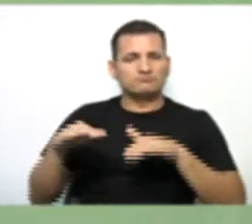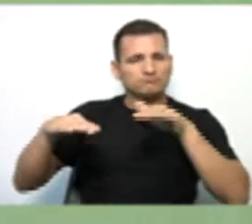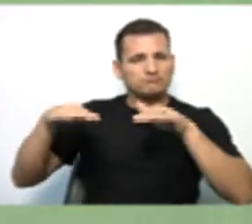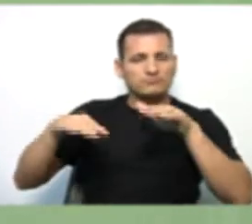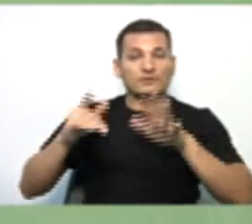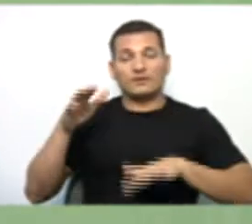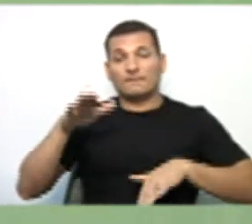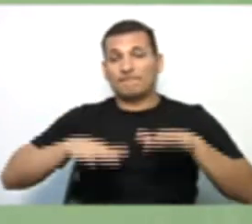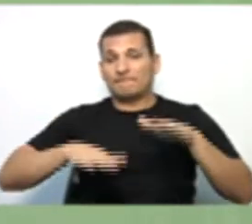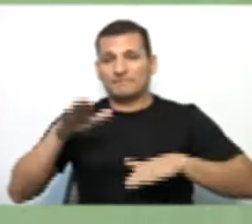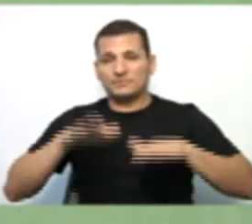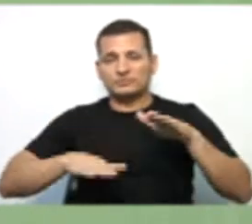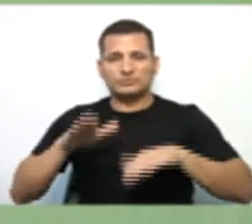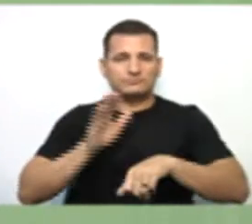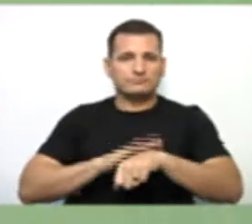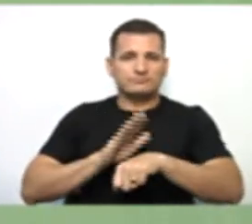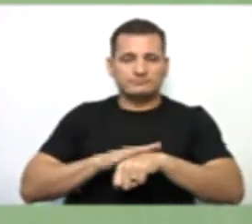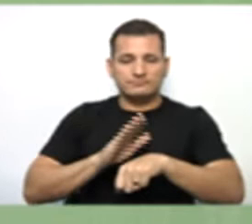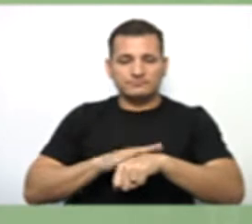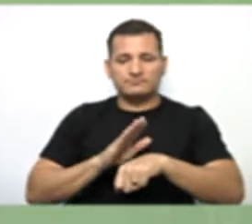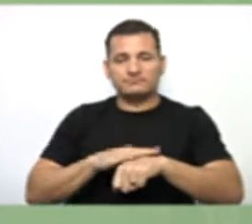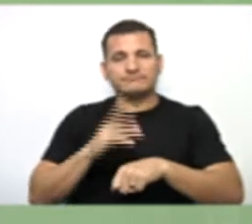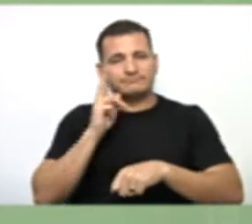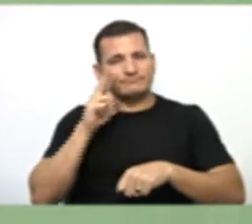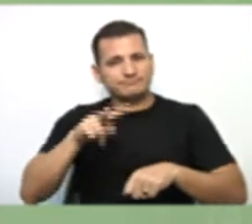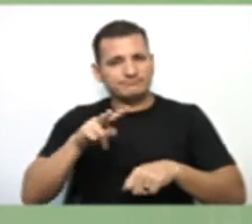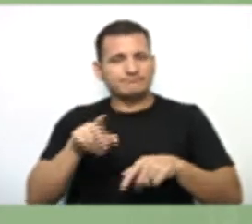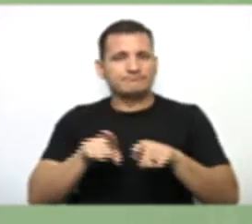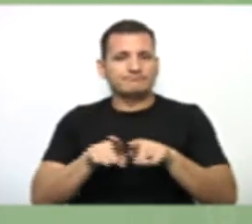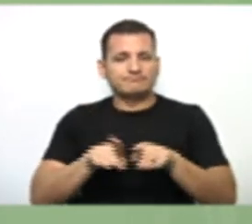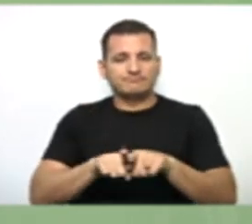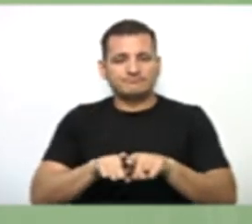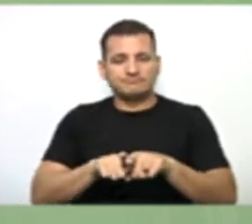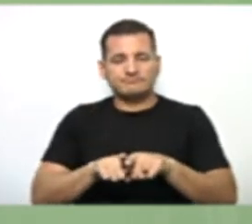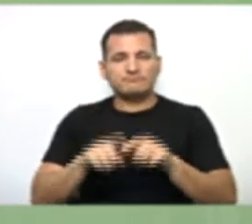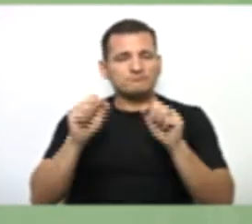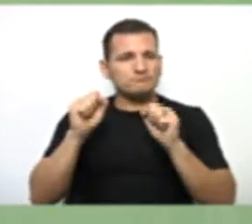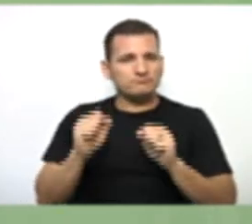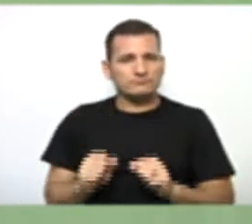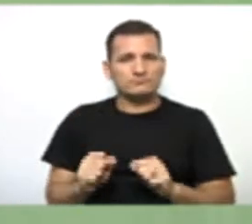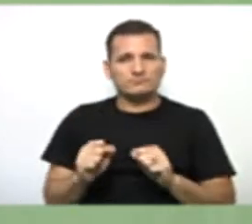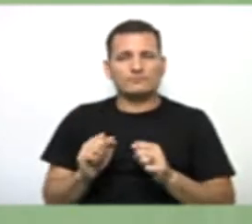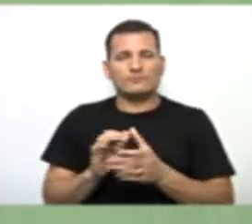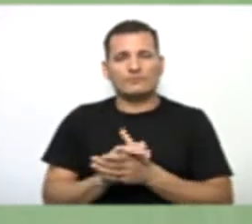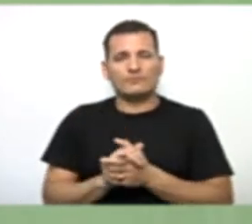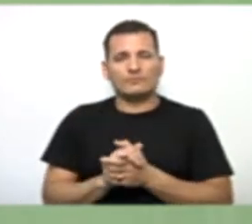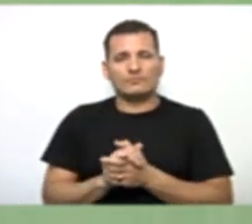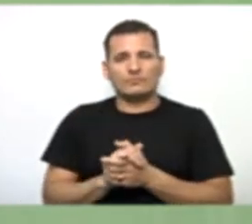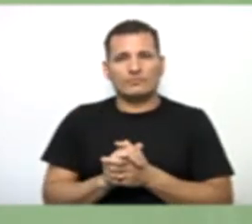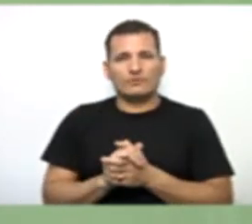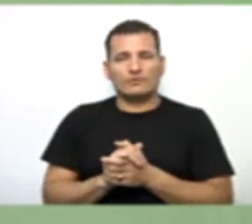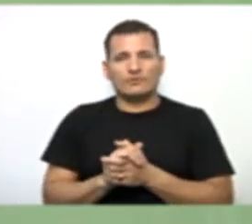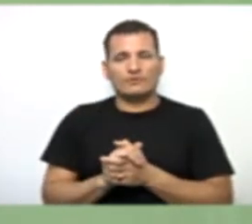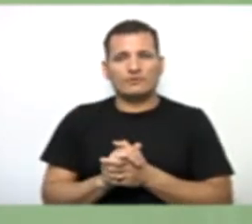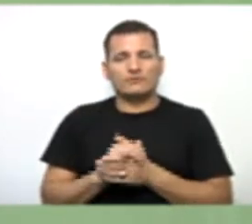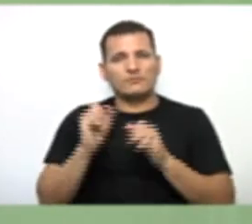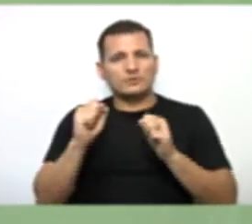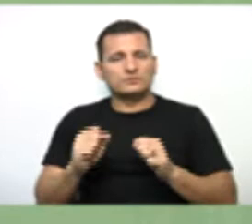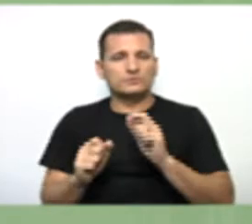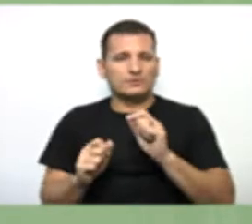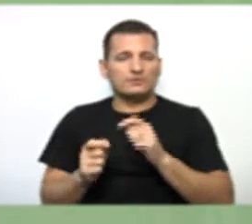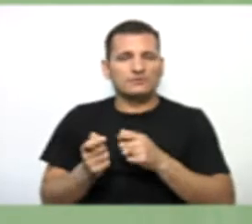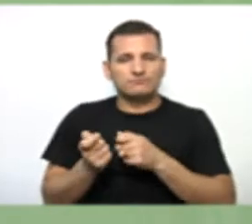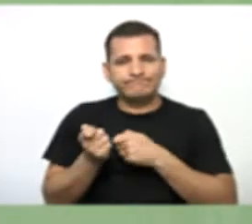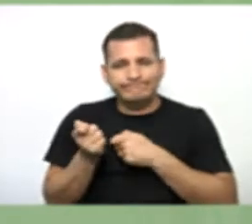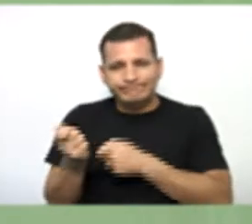da variável tempo, não é, que nós vamos ver já já, pode ser uma forma de posicionar, não é, de